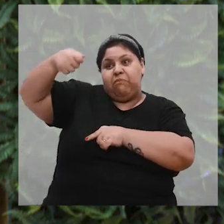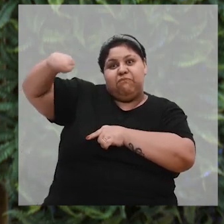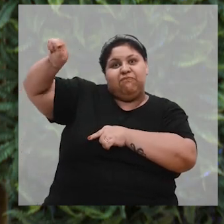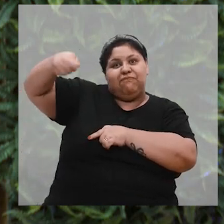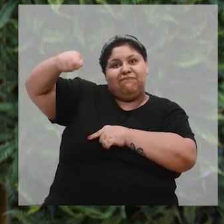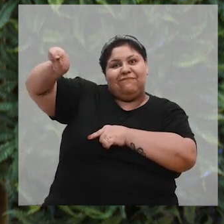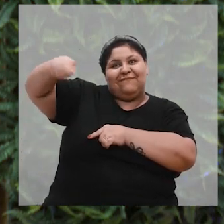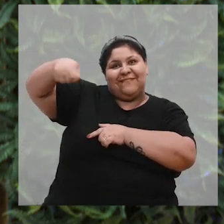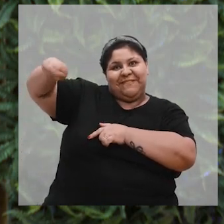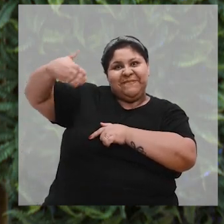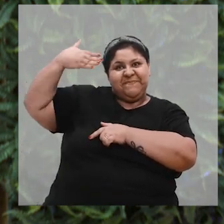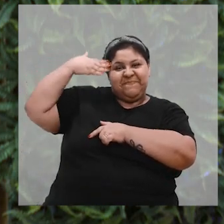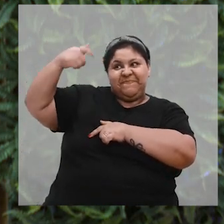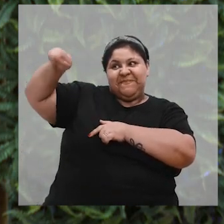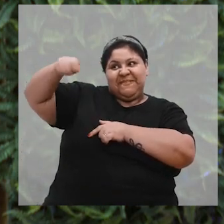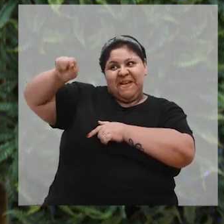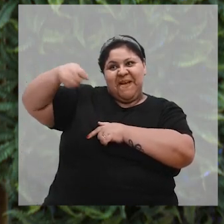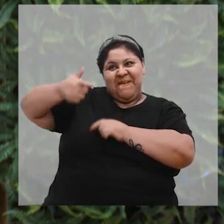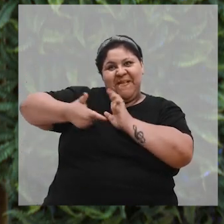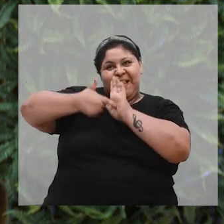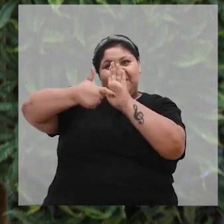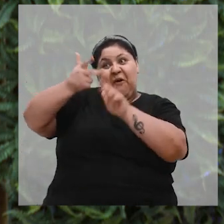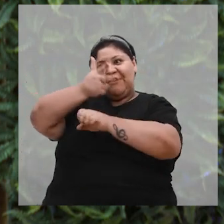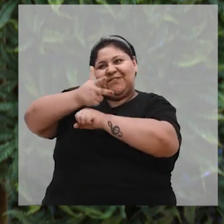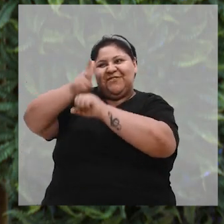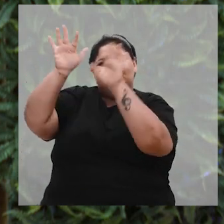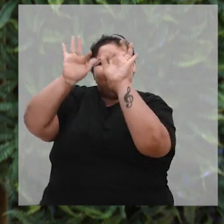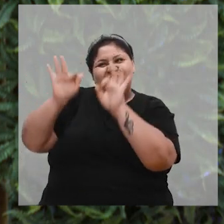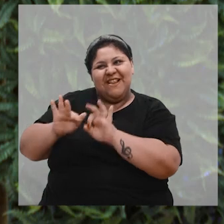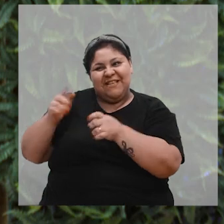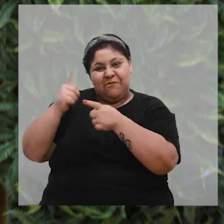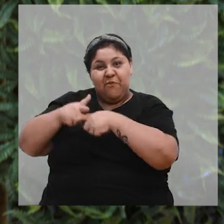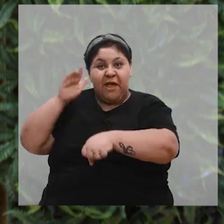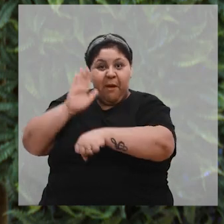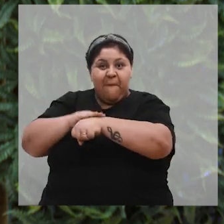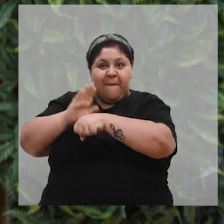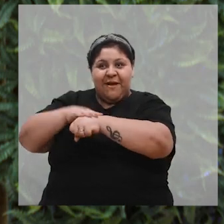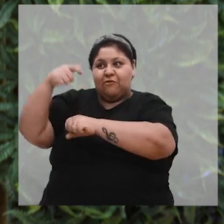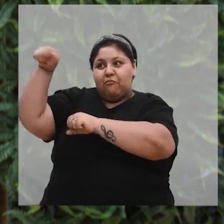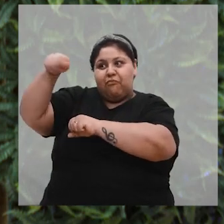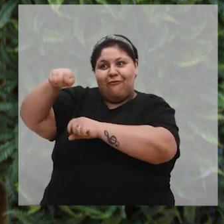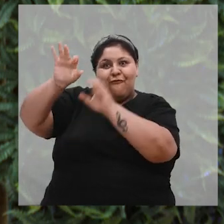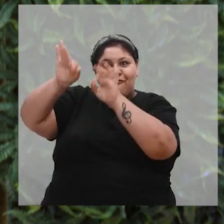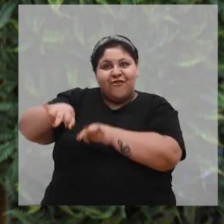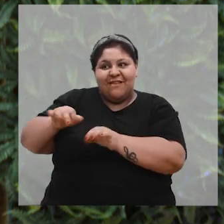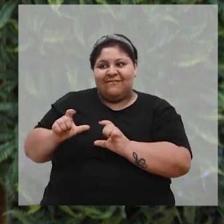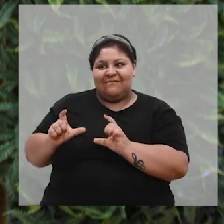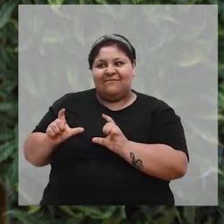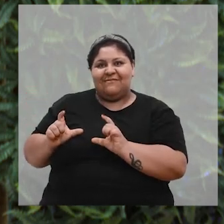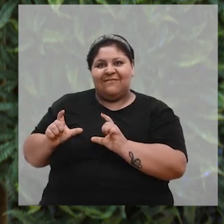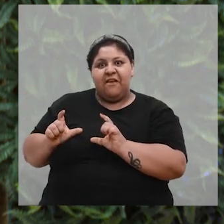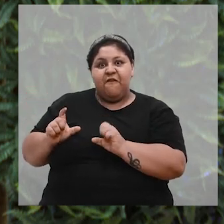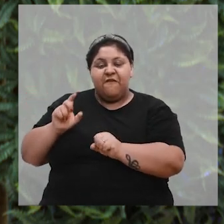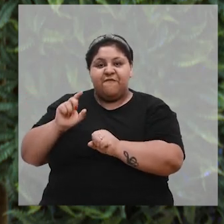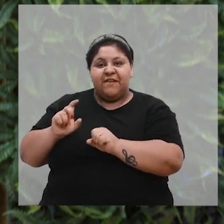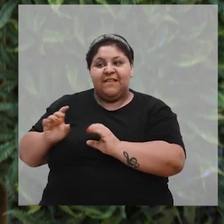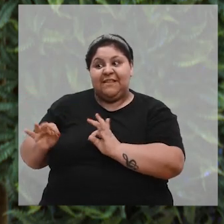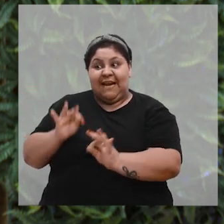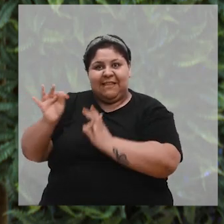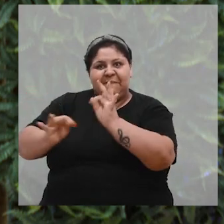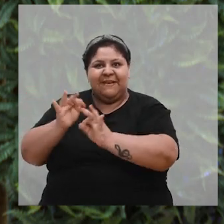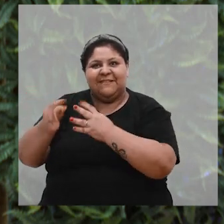que ele chega e conta, mostra para nós, né, os vídeos deles felizes, né, por esse momento. Então, isso tudo a gente faz,